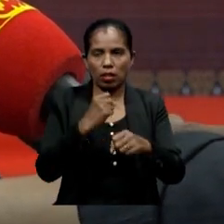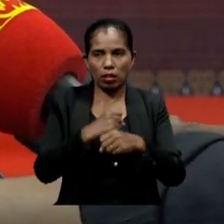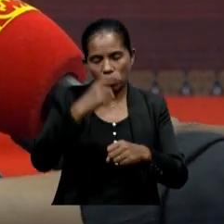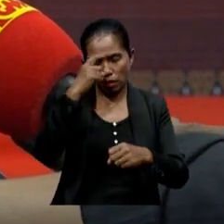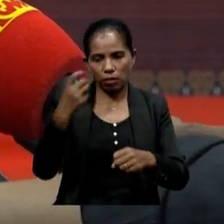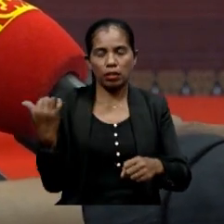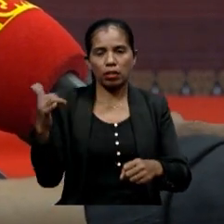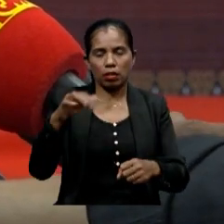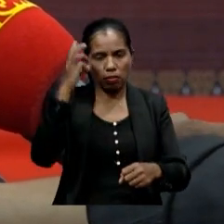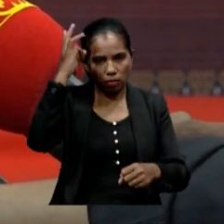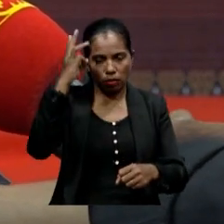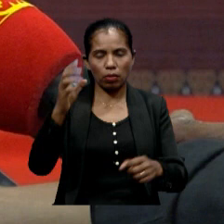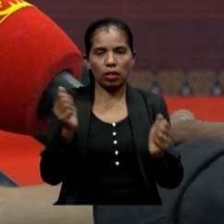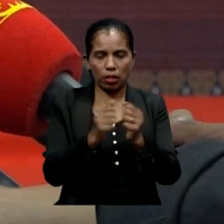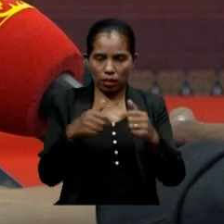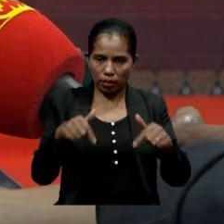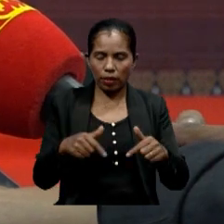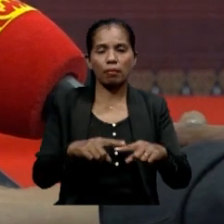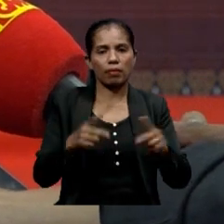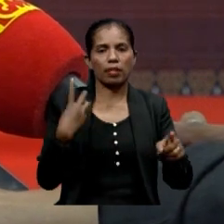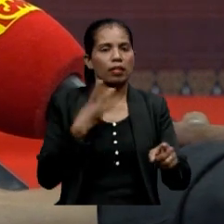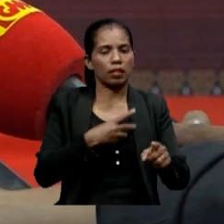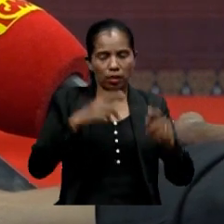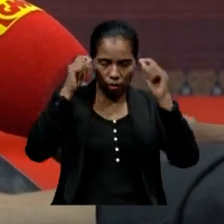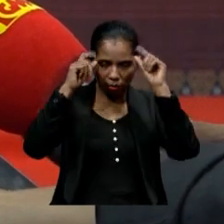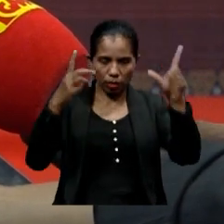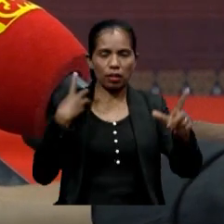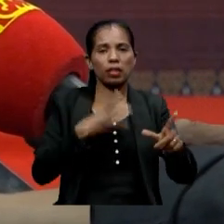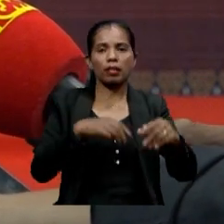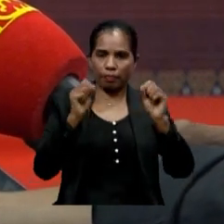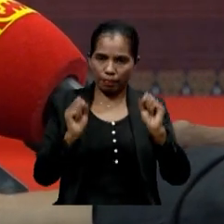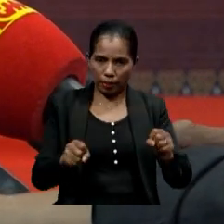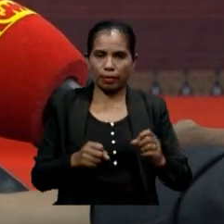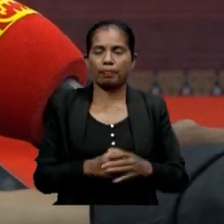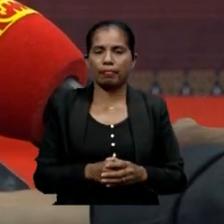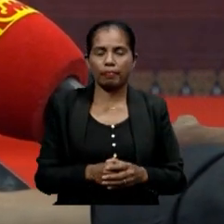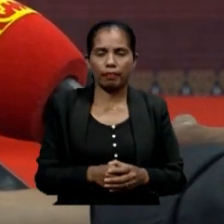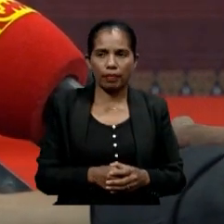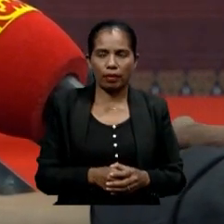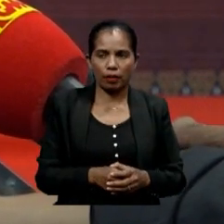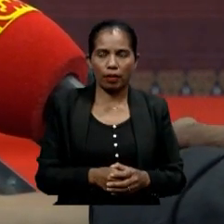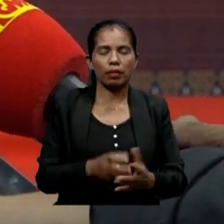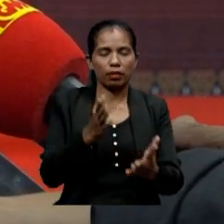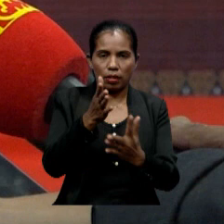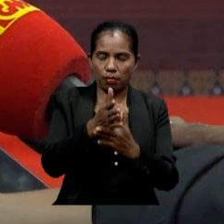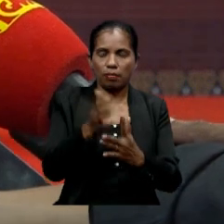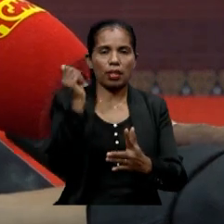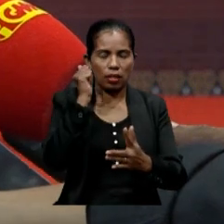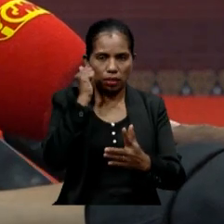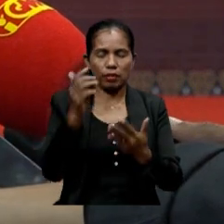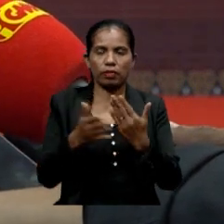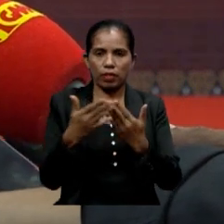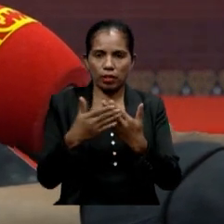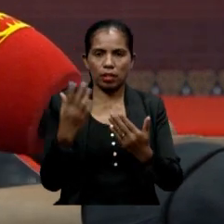preocupa ho ida ne kalai mai be ita Timor Leste hatu du dehan ita bele ona i ne atu ba ASEAN kan fasil diu para atu